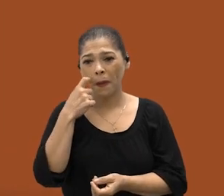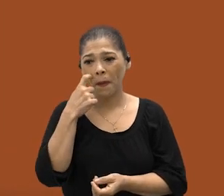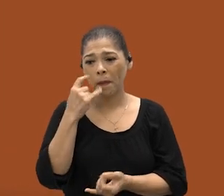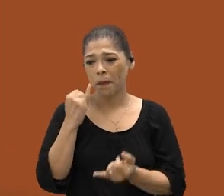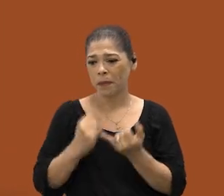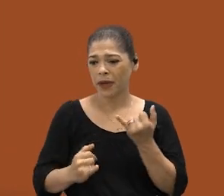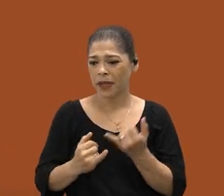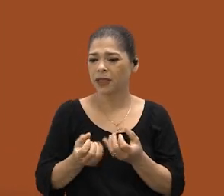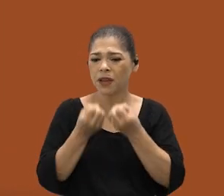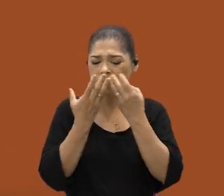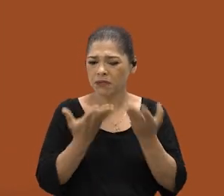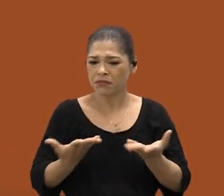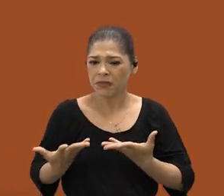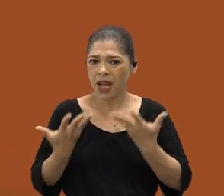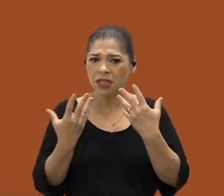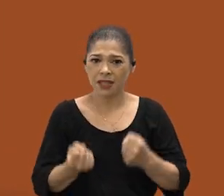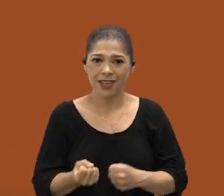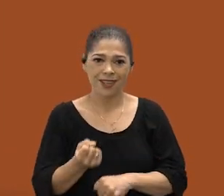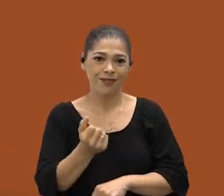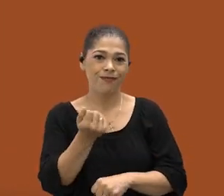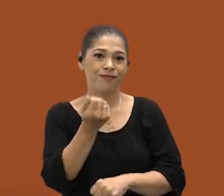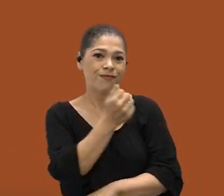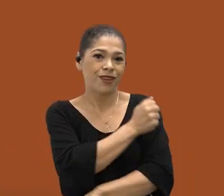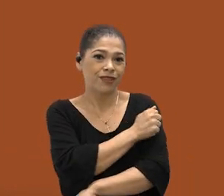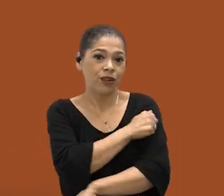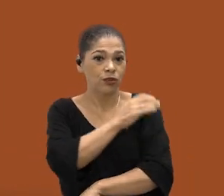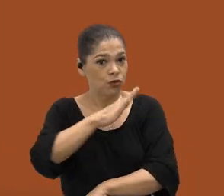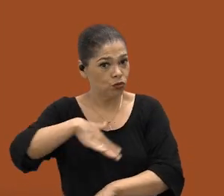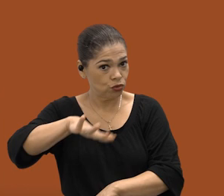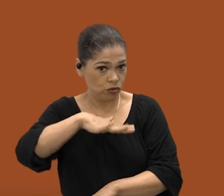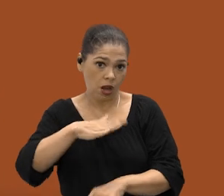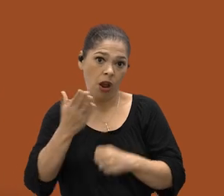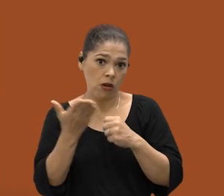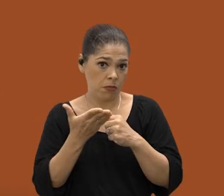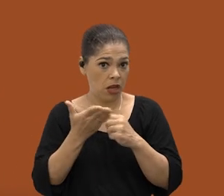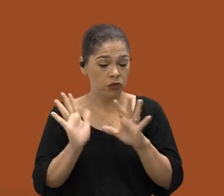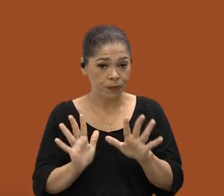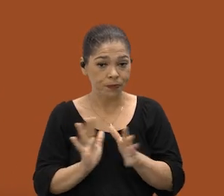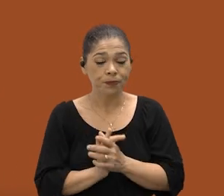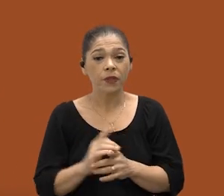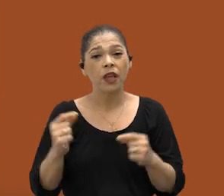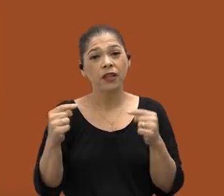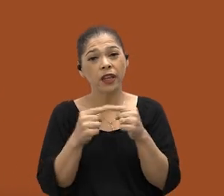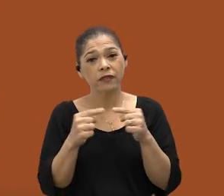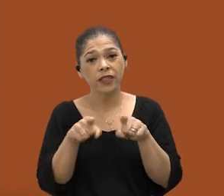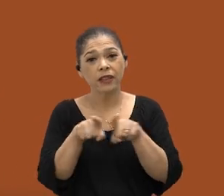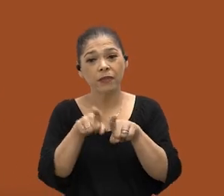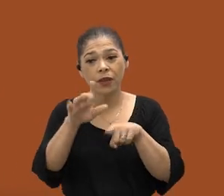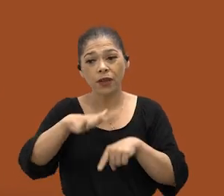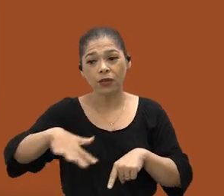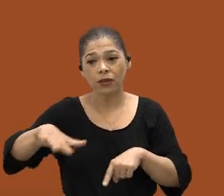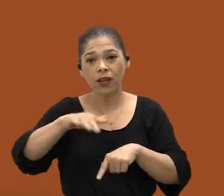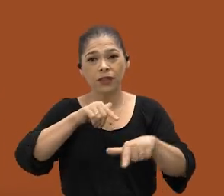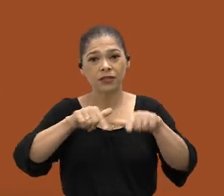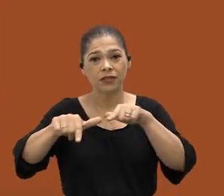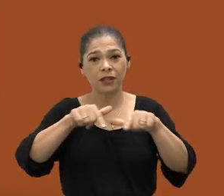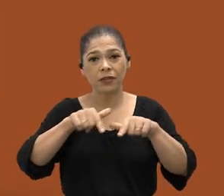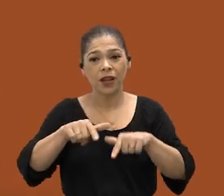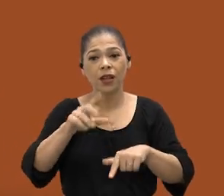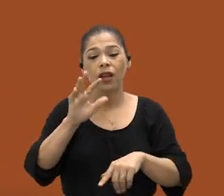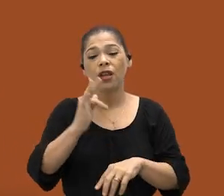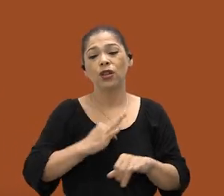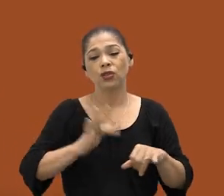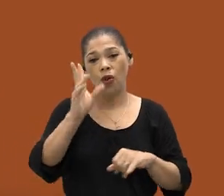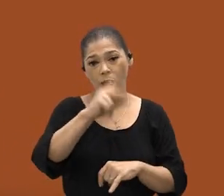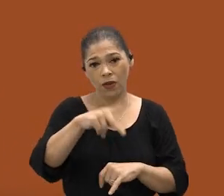me parece que é bem recebido pelos estudantes isso é na média tem a ver também com o ambiente que trabalha sobre